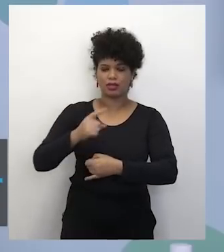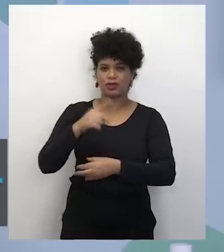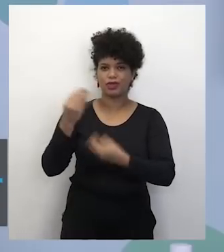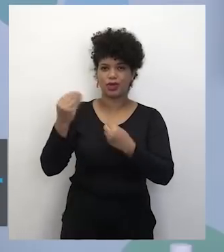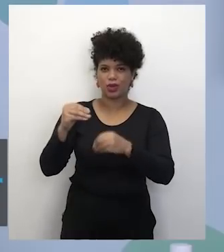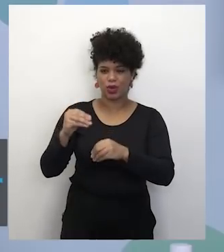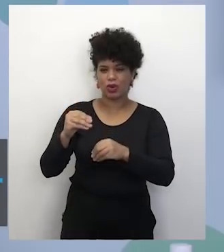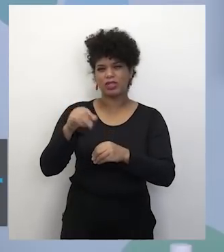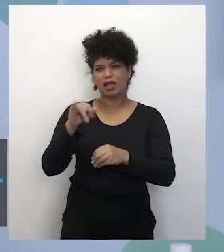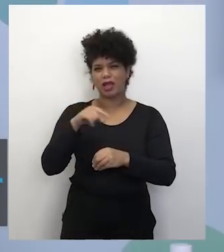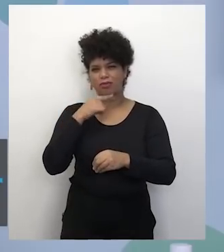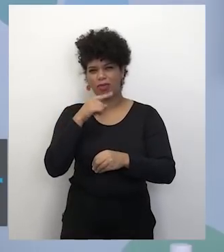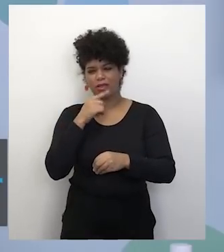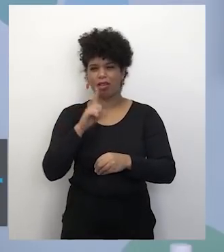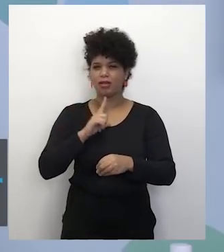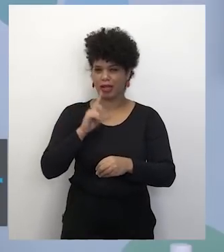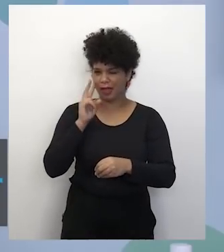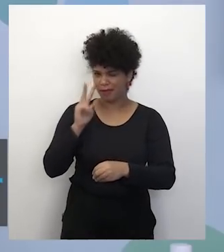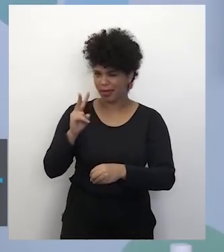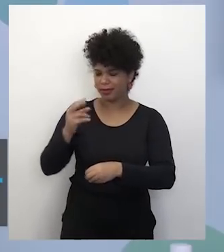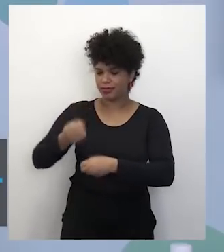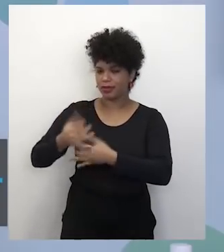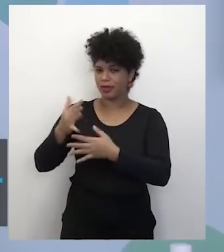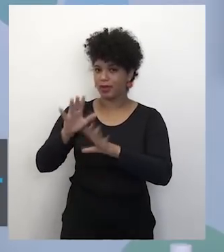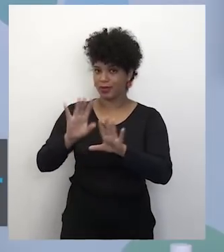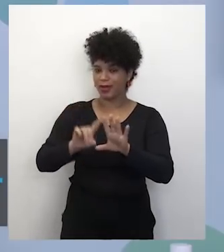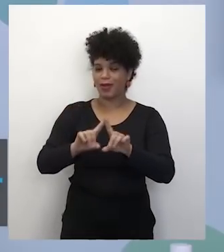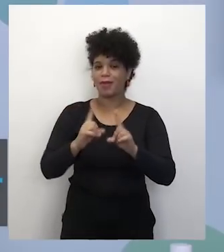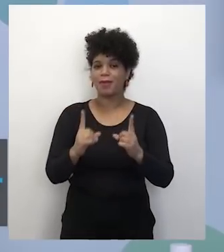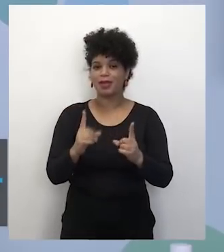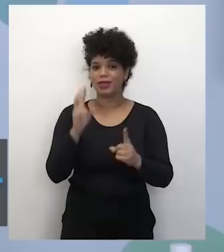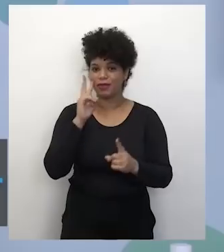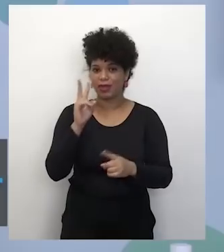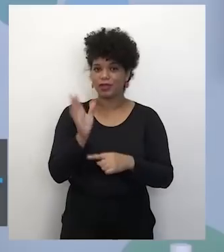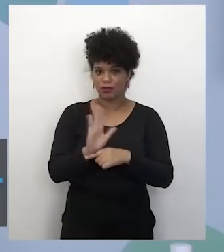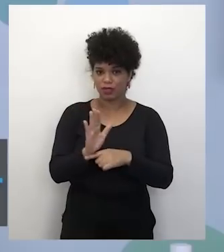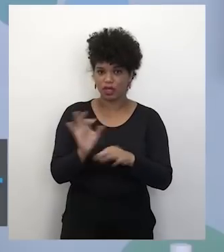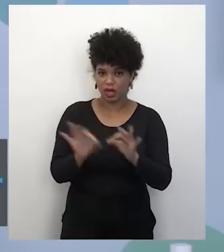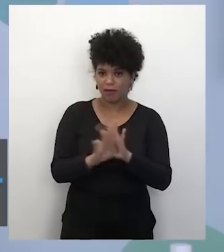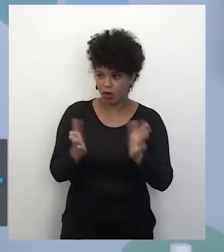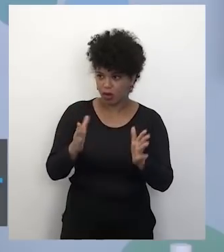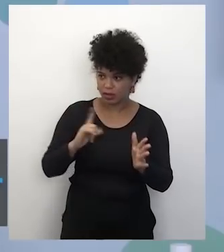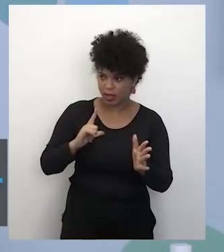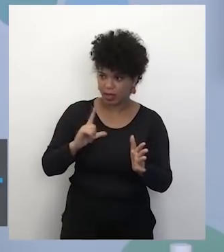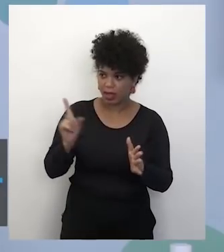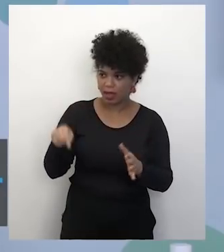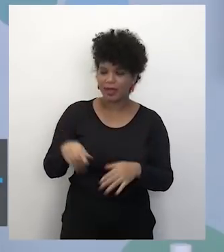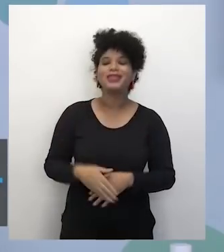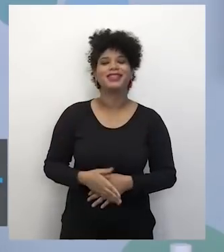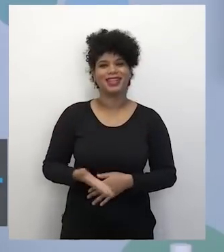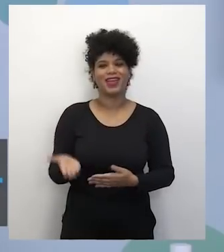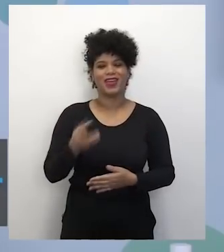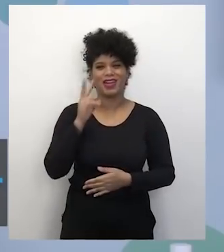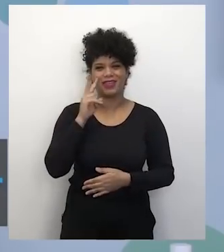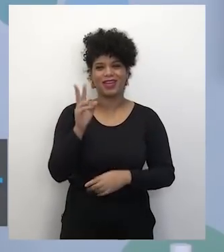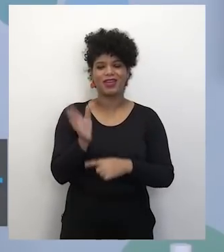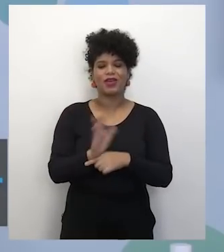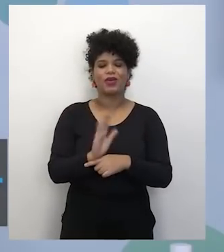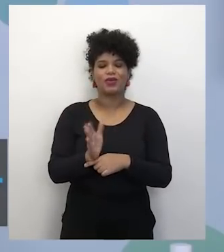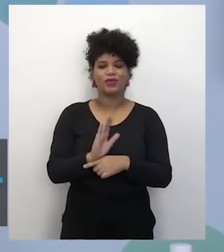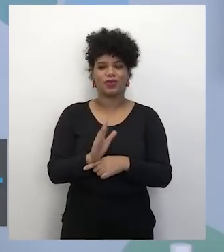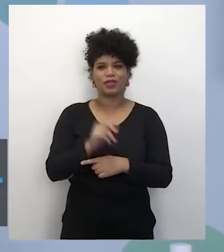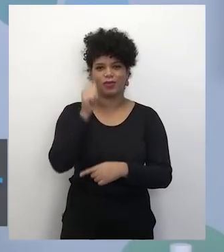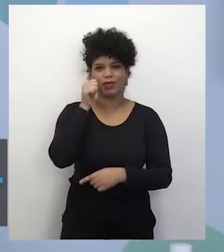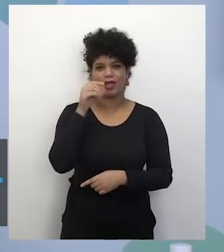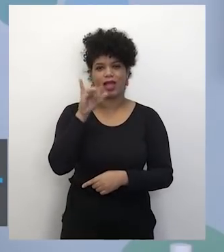as dúvidas, para ver se há dúvidas. Deixe-me só ver se o vídeo já está disponível. Já está? Então, a gente vai assistir o tutorial que a